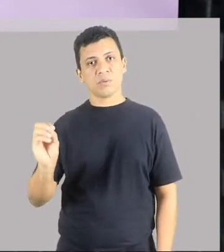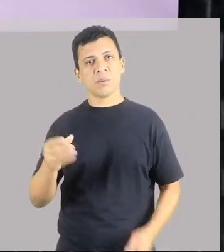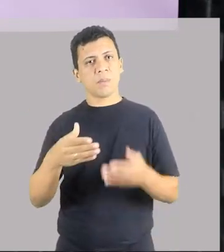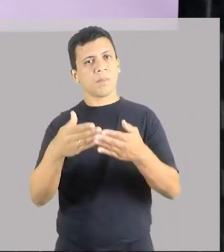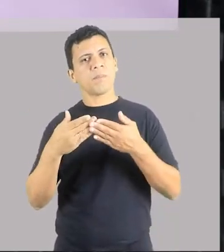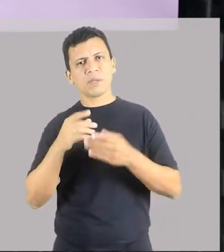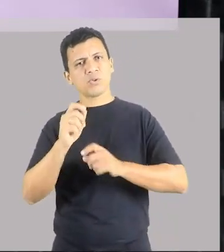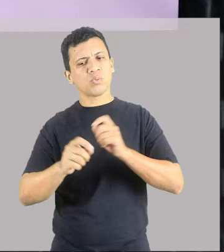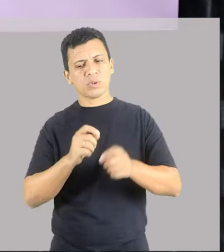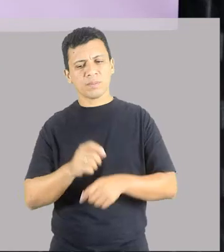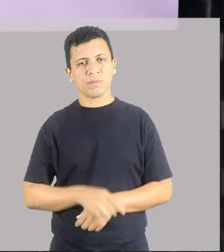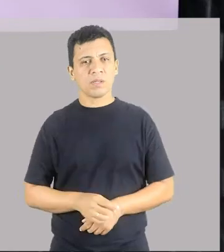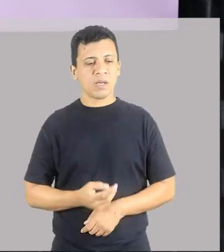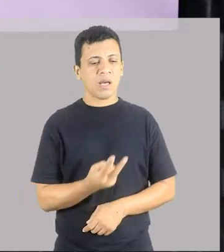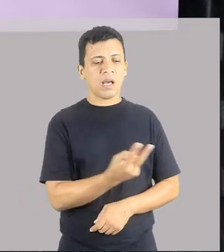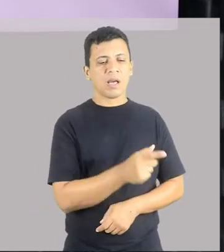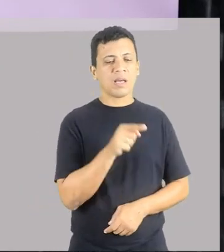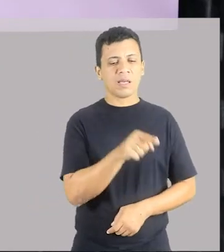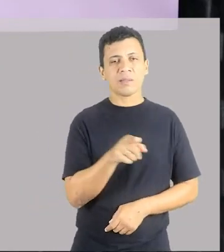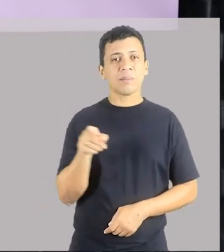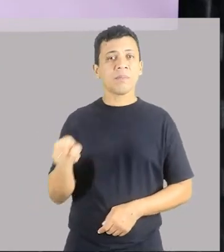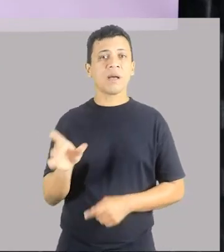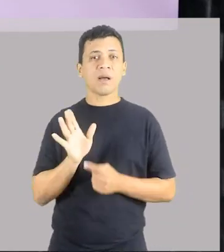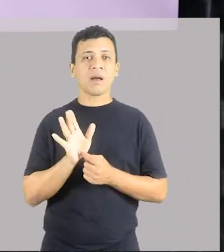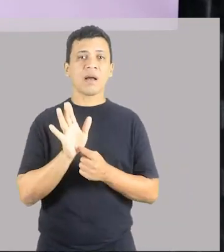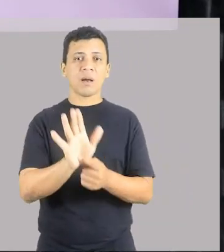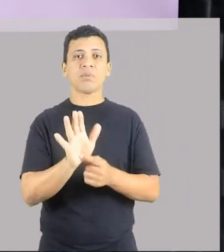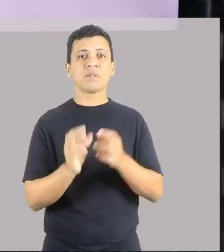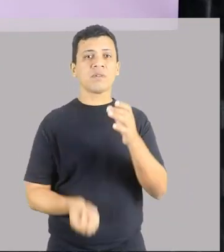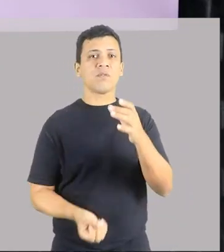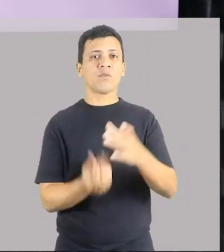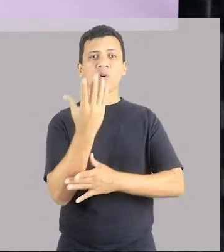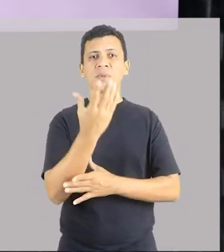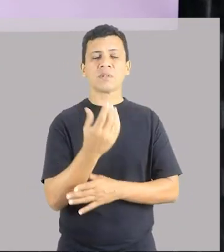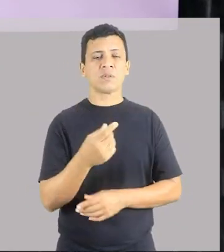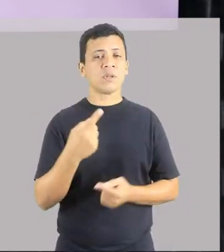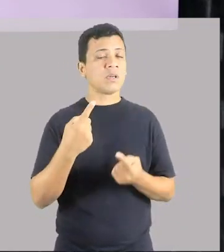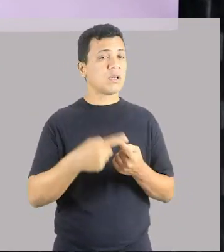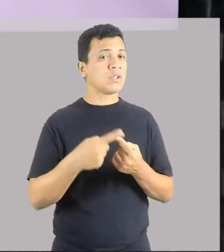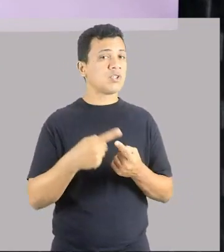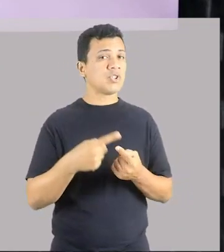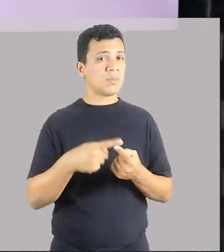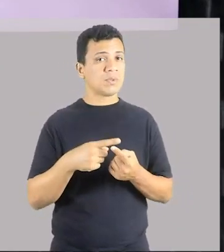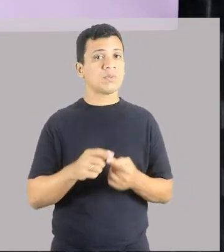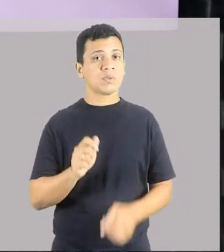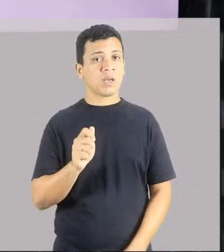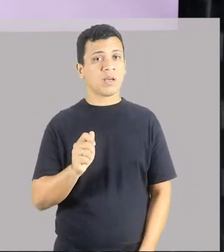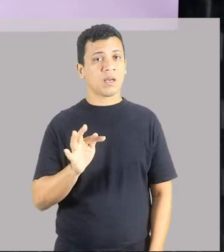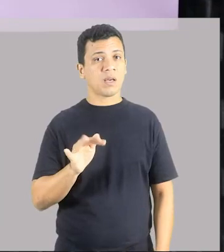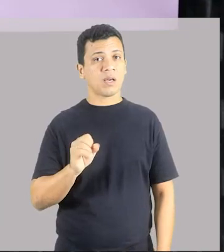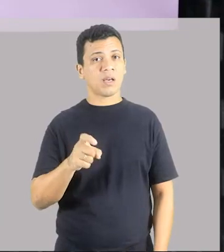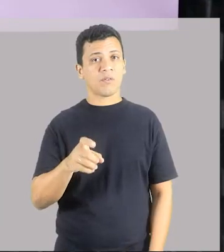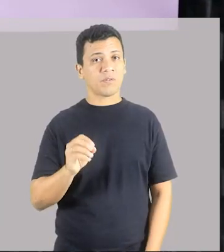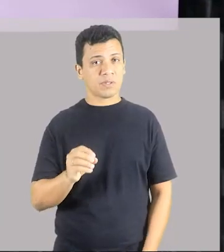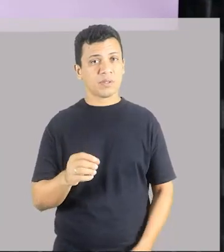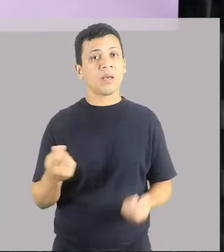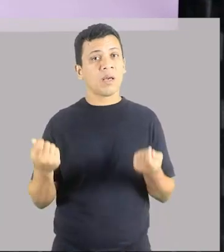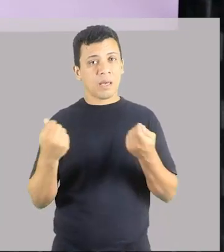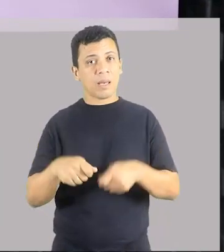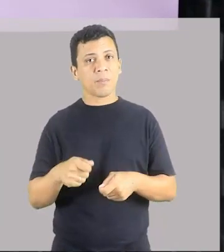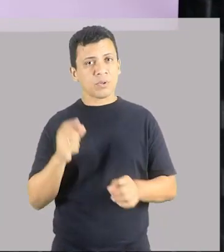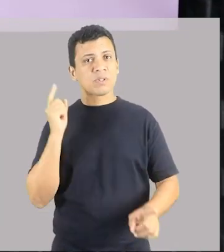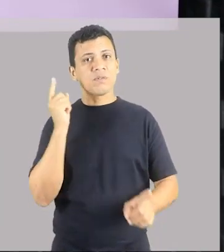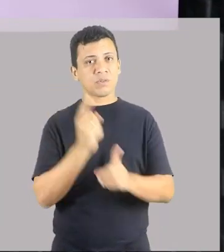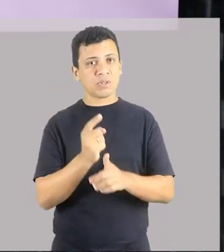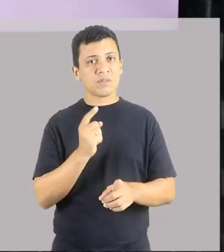termos destacados apresentam em sua formação tipos de afixos assim como é possível